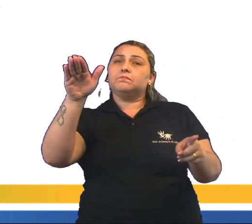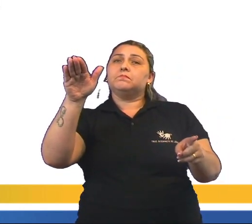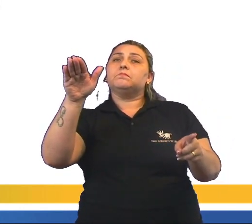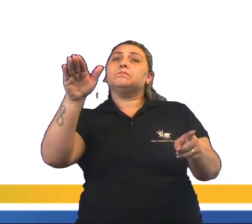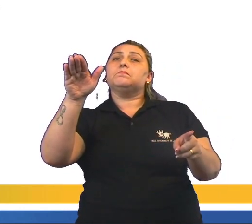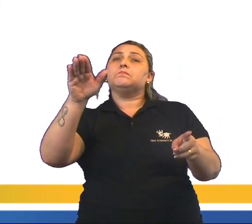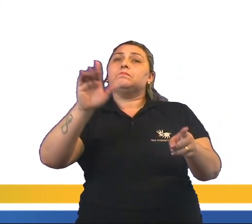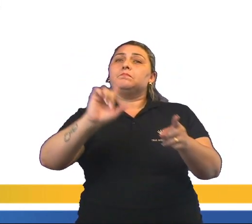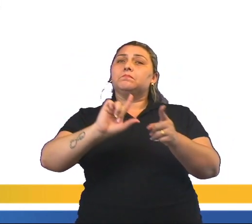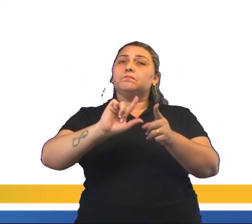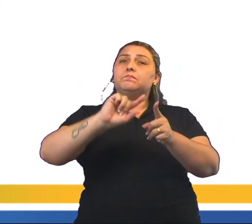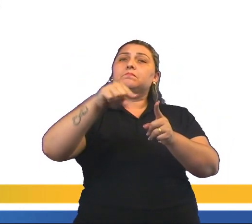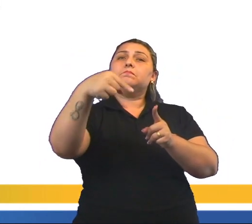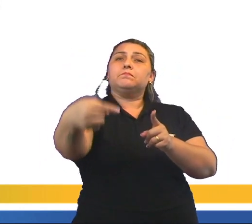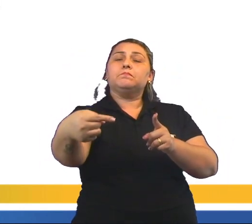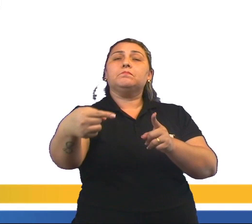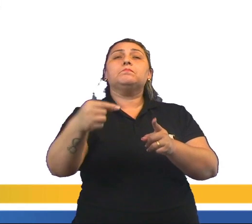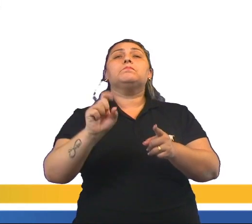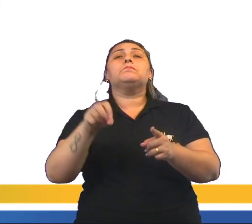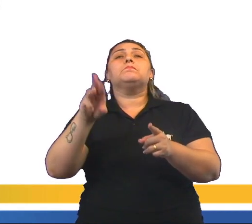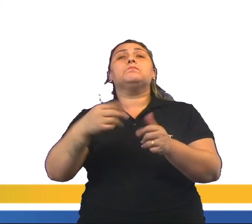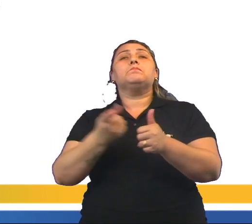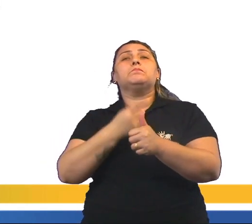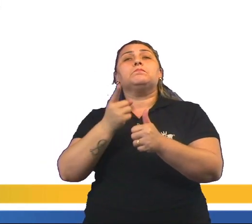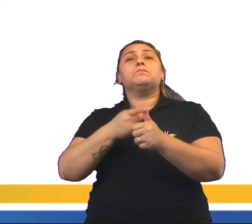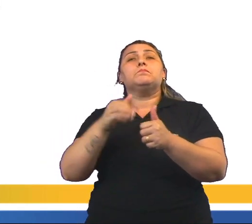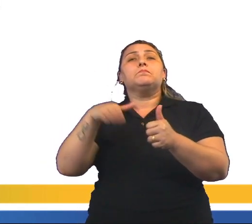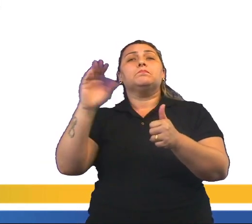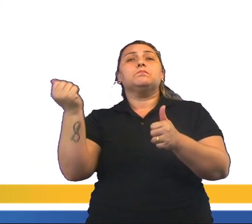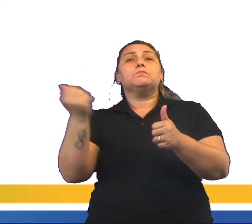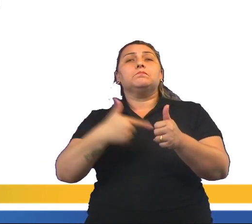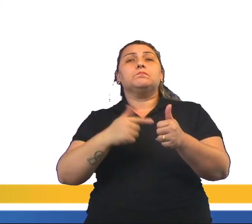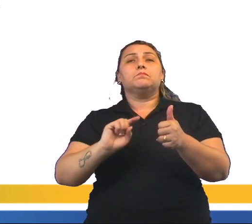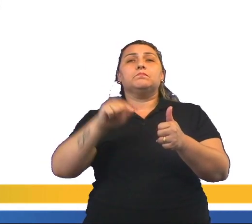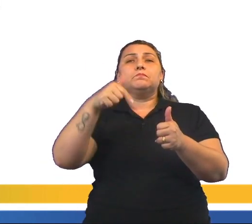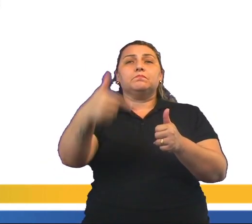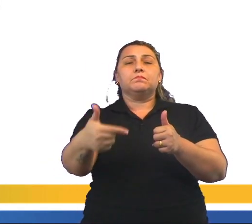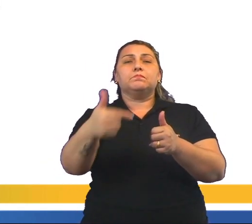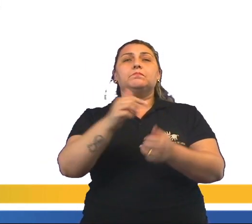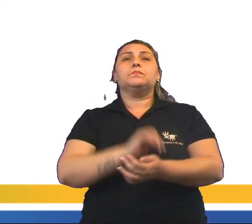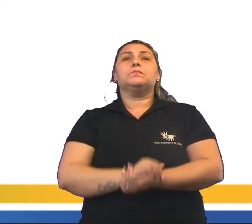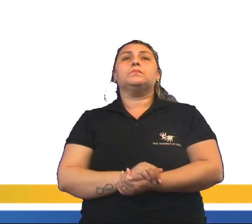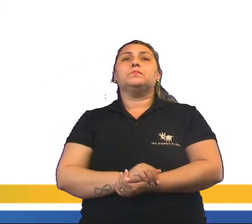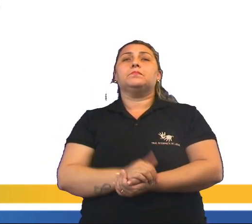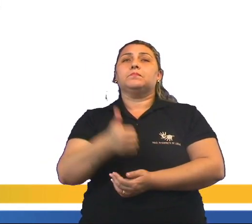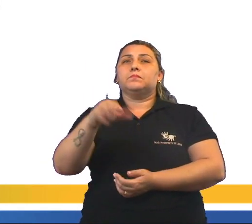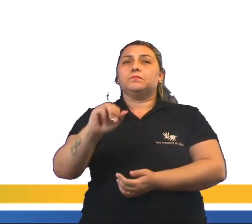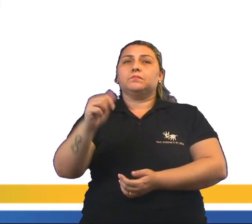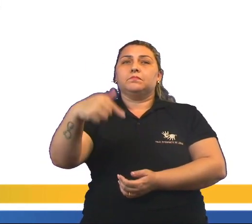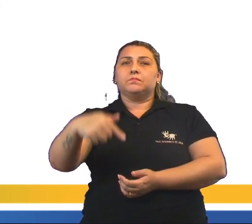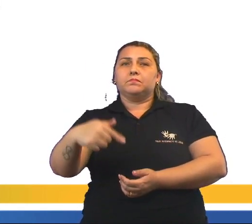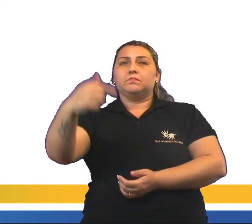que o seu sucessor Então quem tá primeiro é maior do que aquele que vem depois então